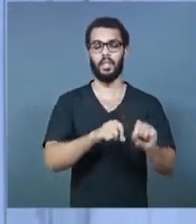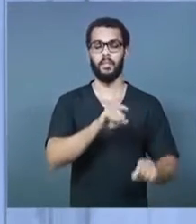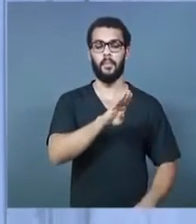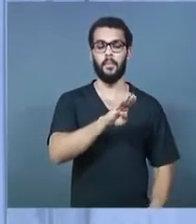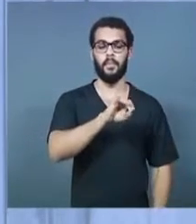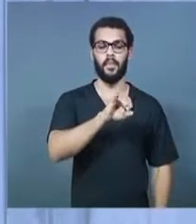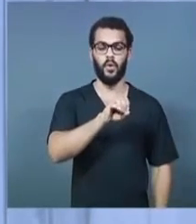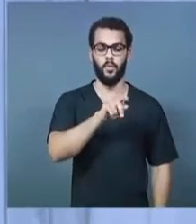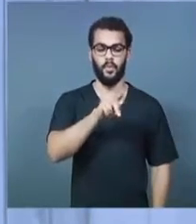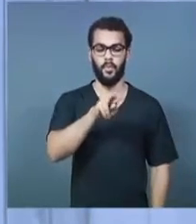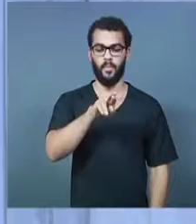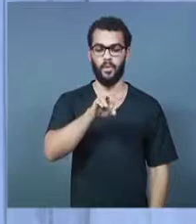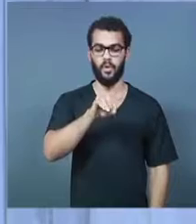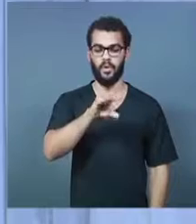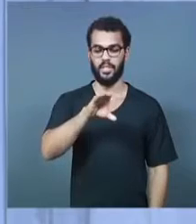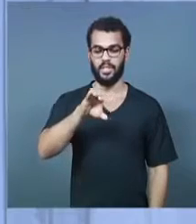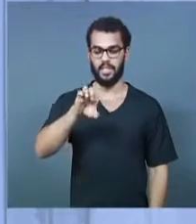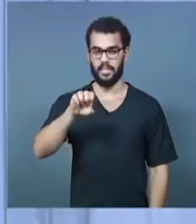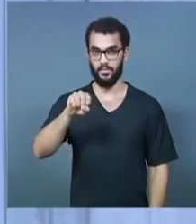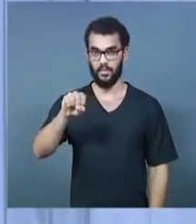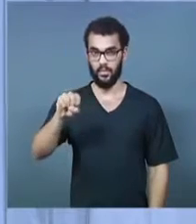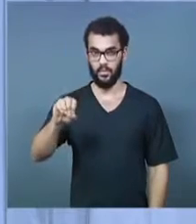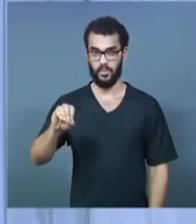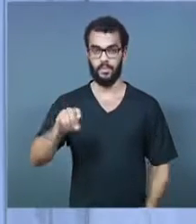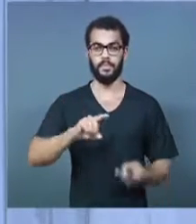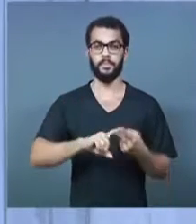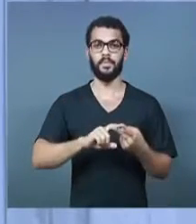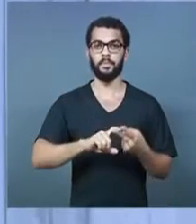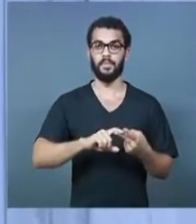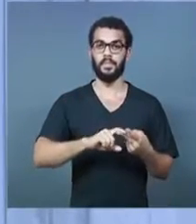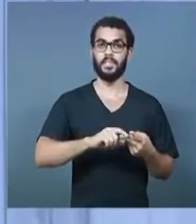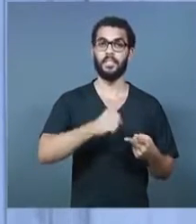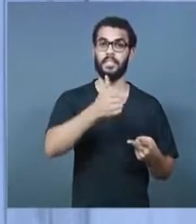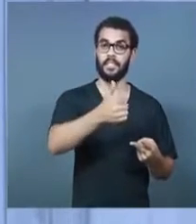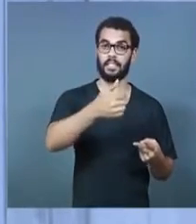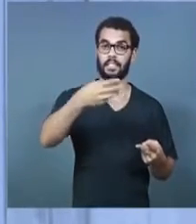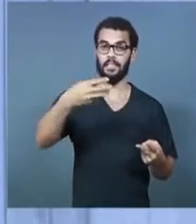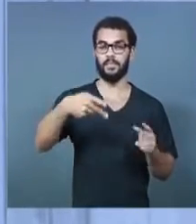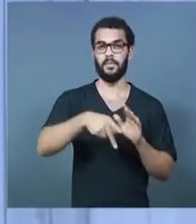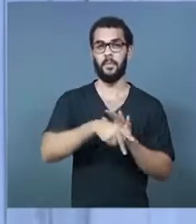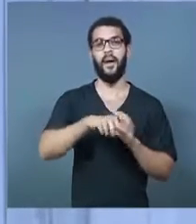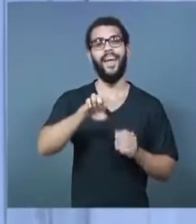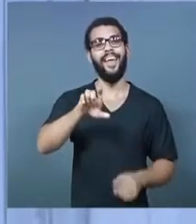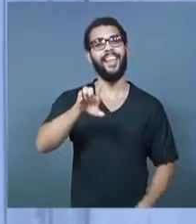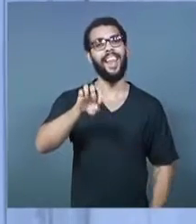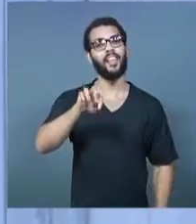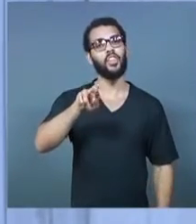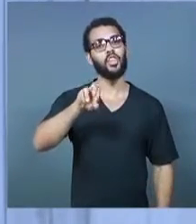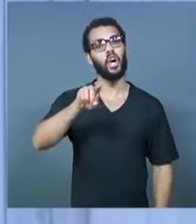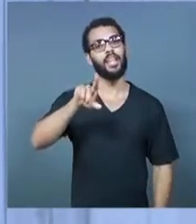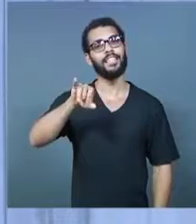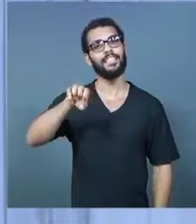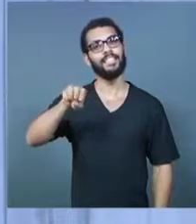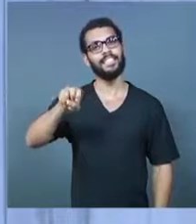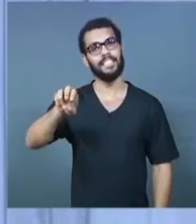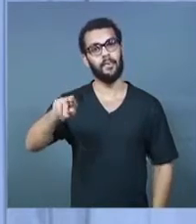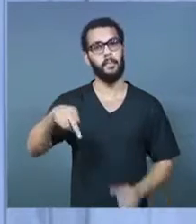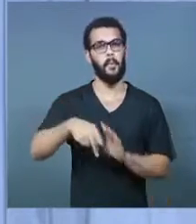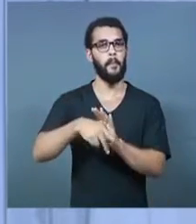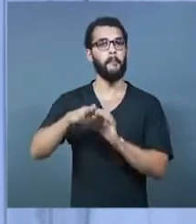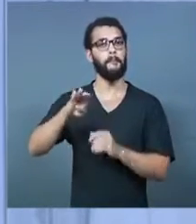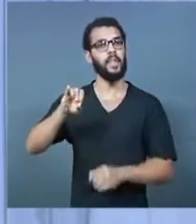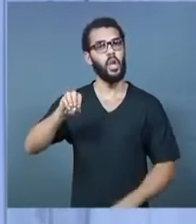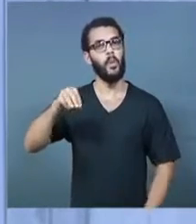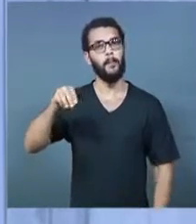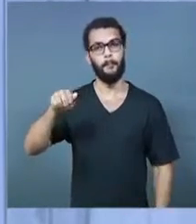Bioprocesso e o 13º Simpósio de Eletrólise Enzimática de Biomassa. O evento foi